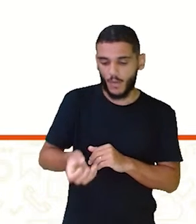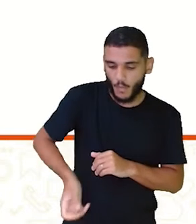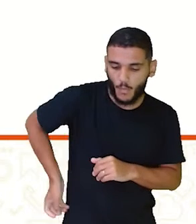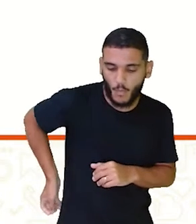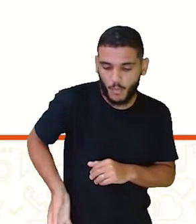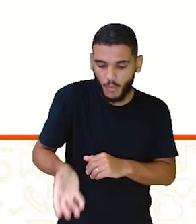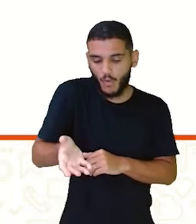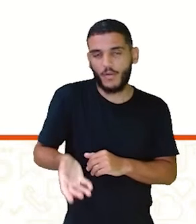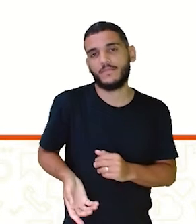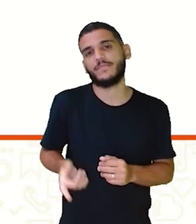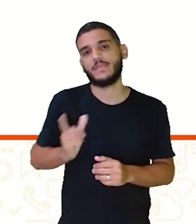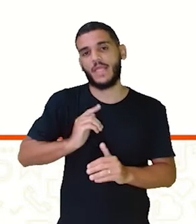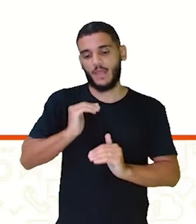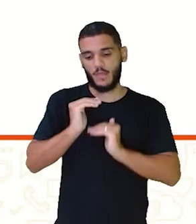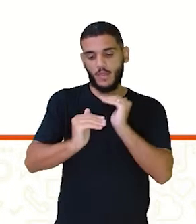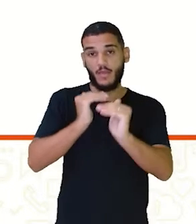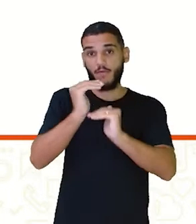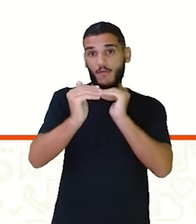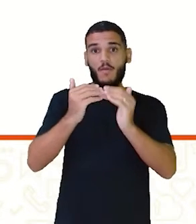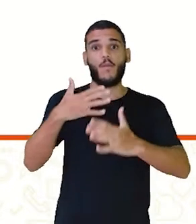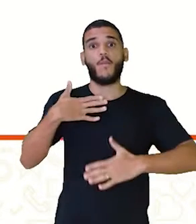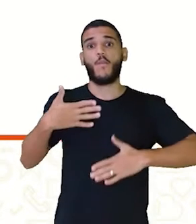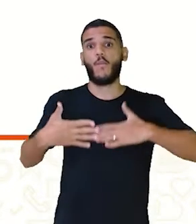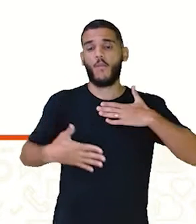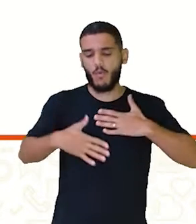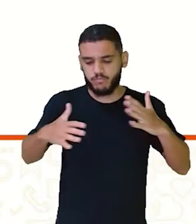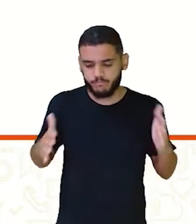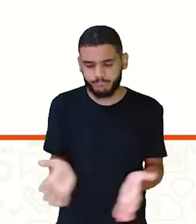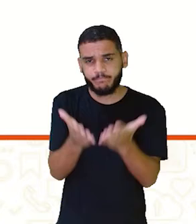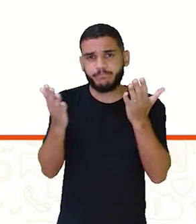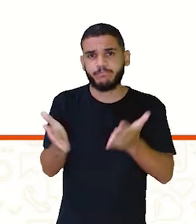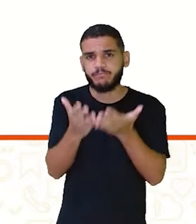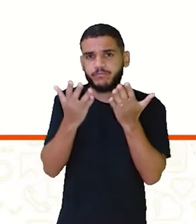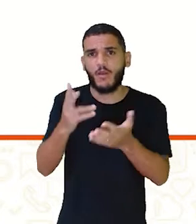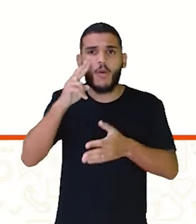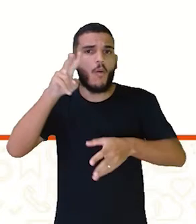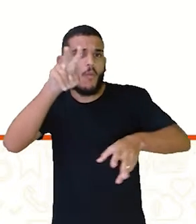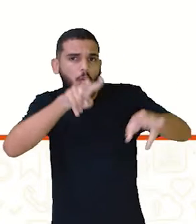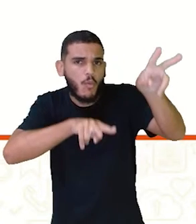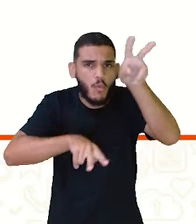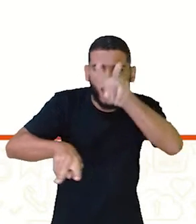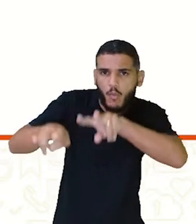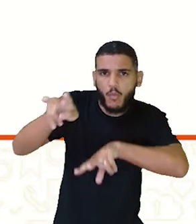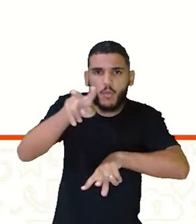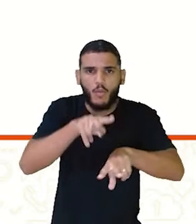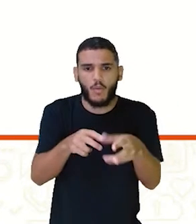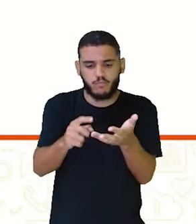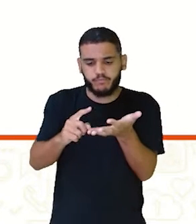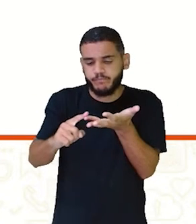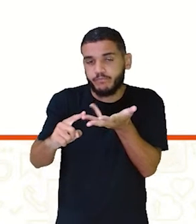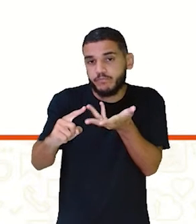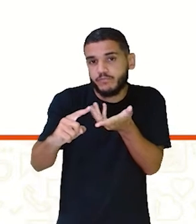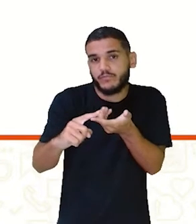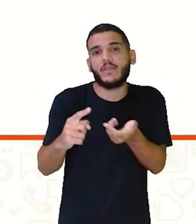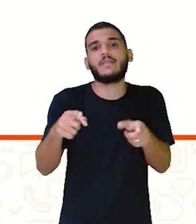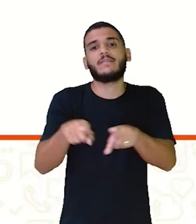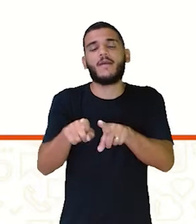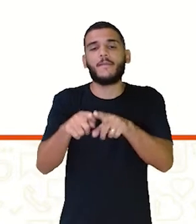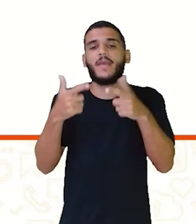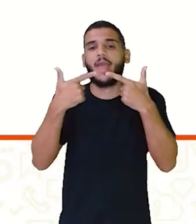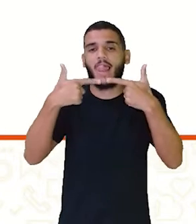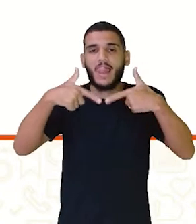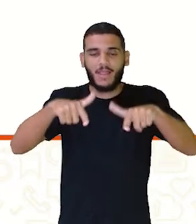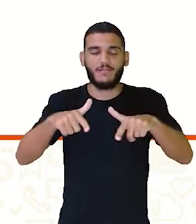o desenvolvimento do esquema corporal, estimula a percepção visual, a contagem e a